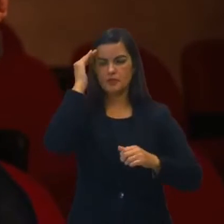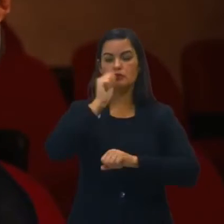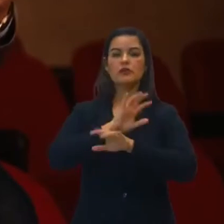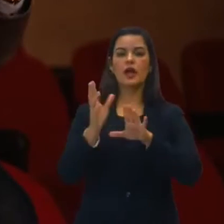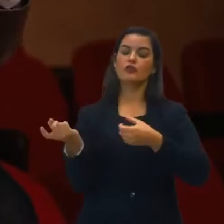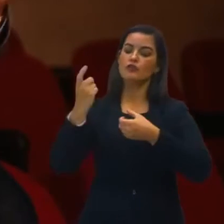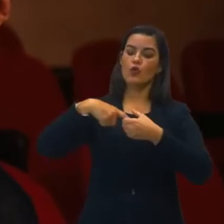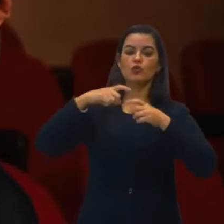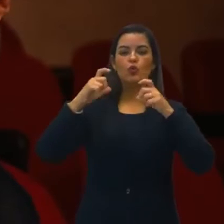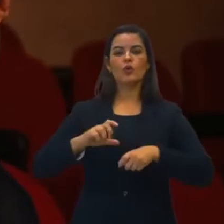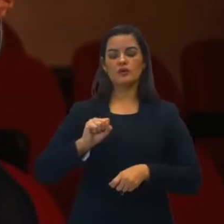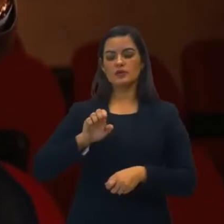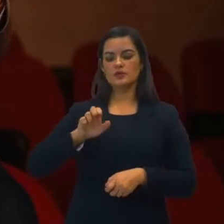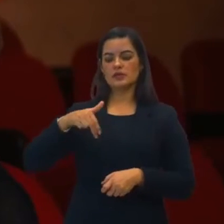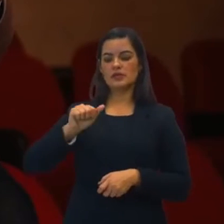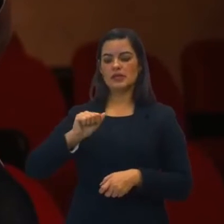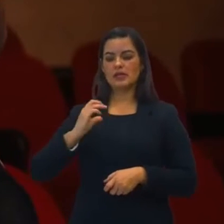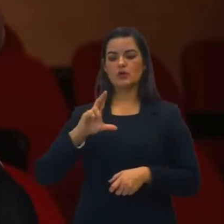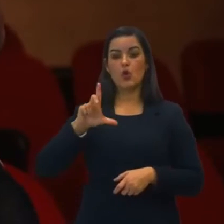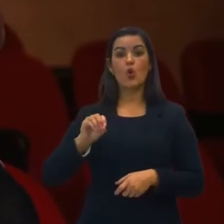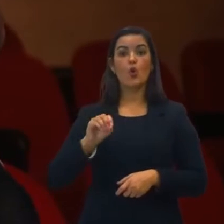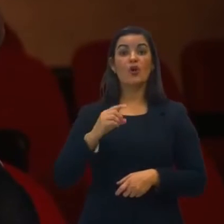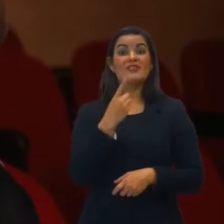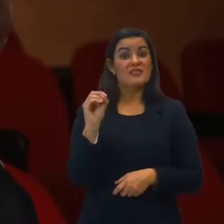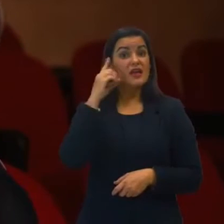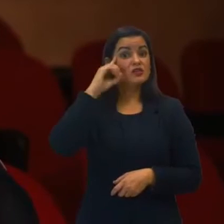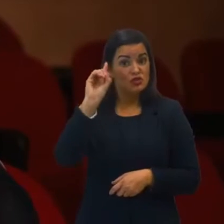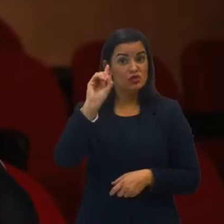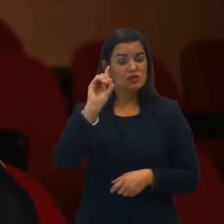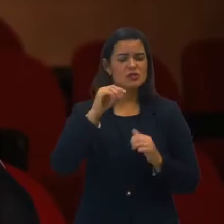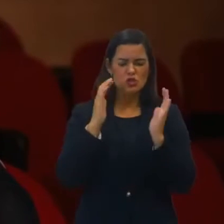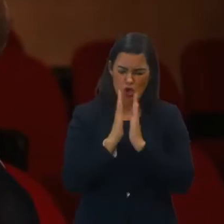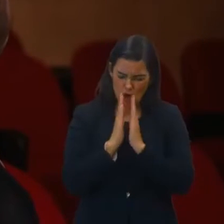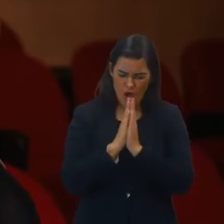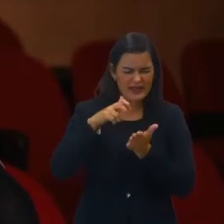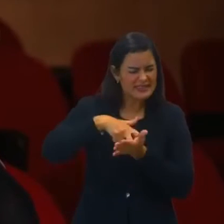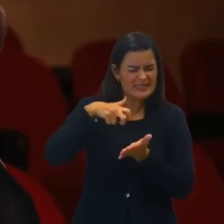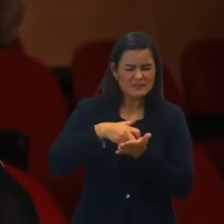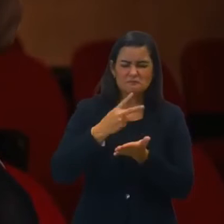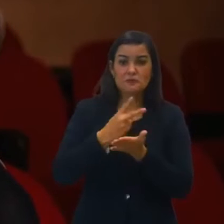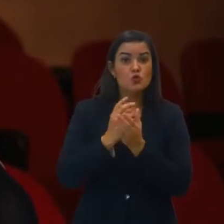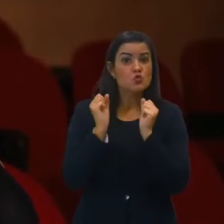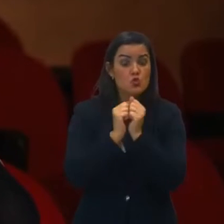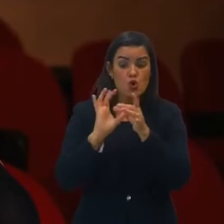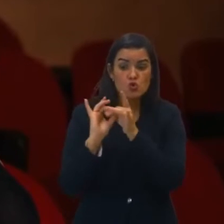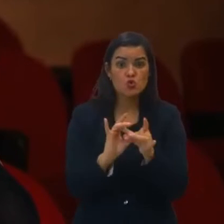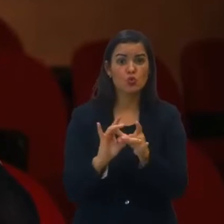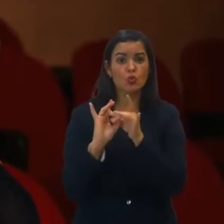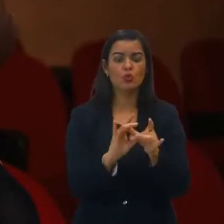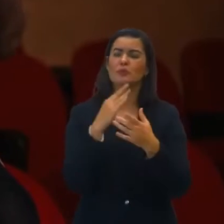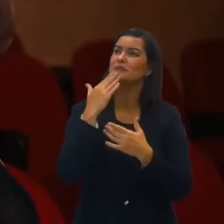a Bíblia que durante 10 dias eles oraram unânimes, perseverantes, clamando a promessa do